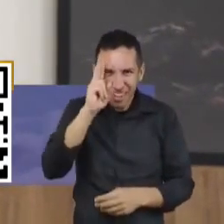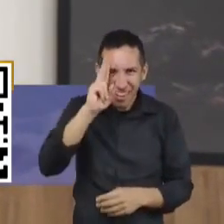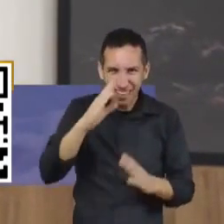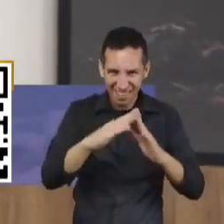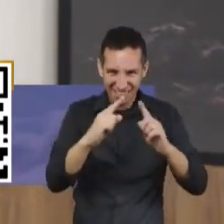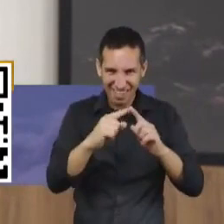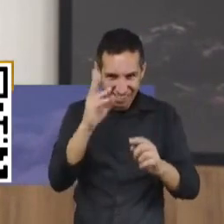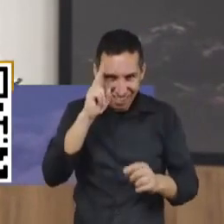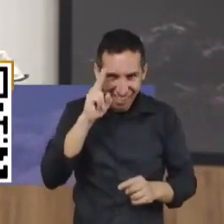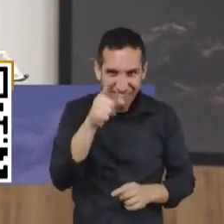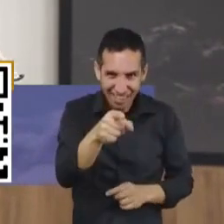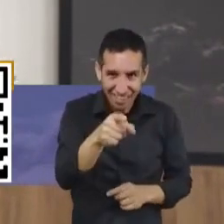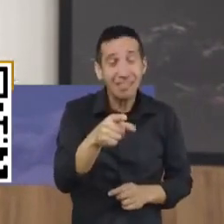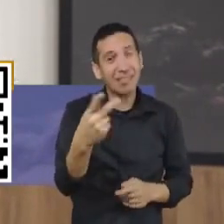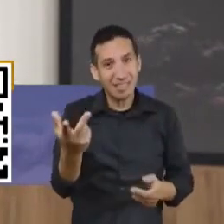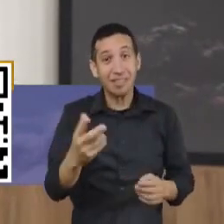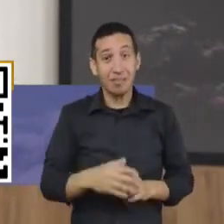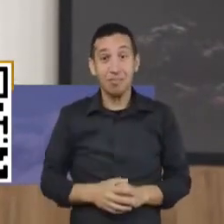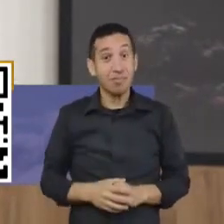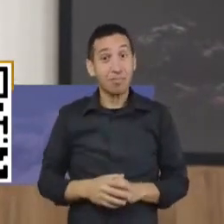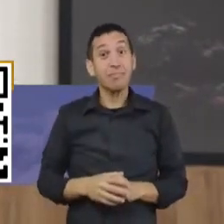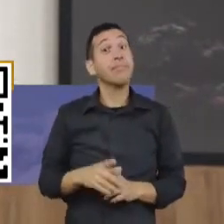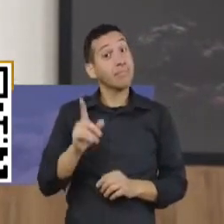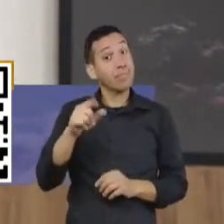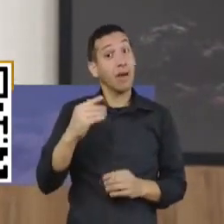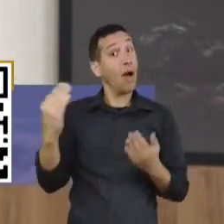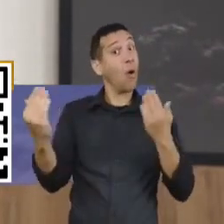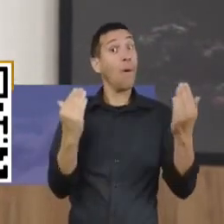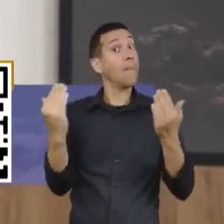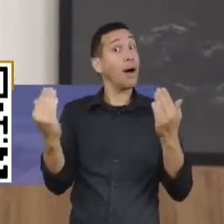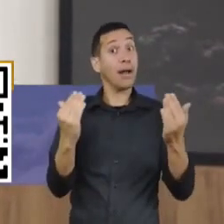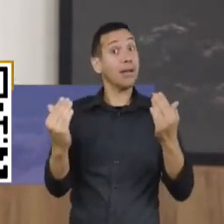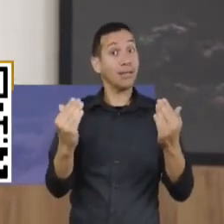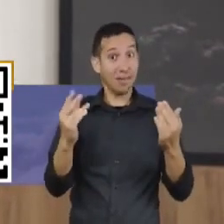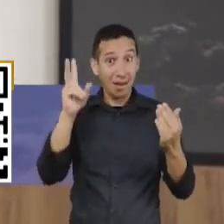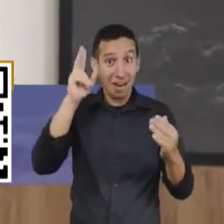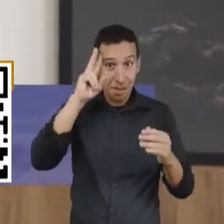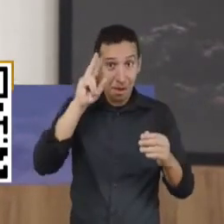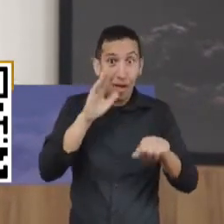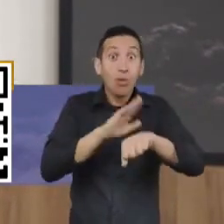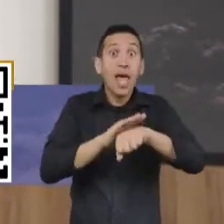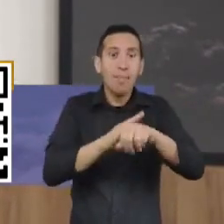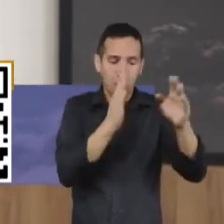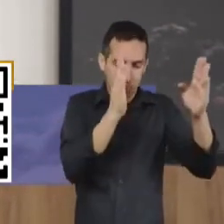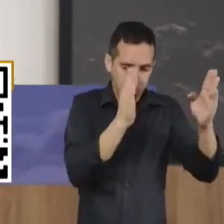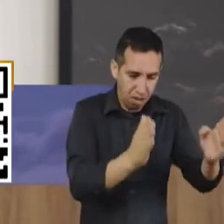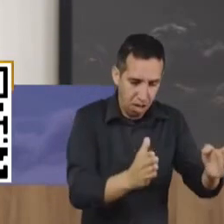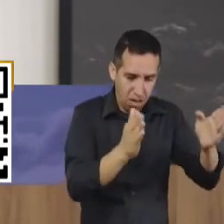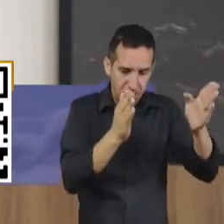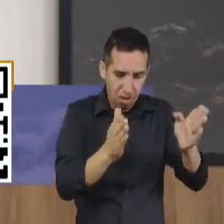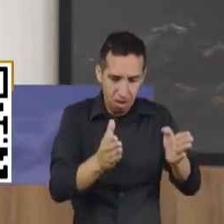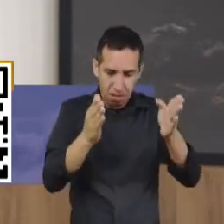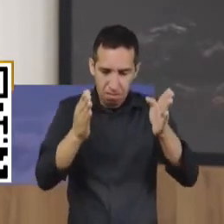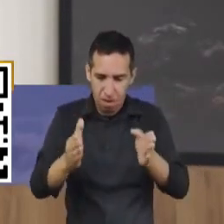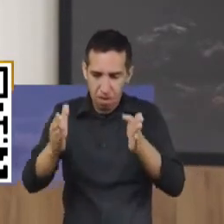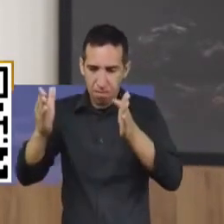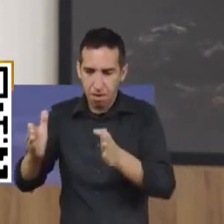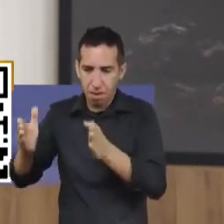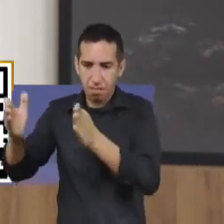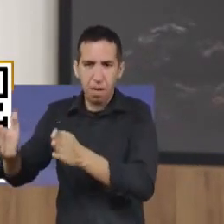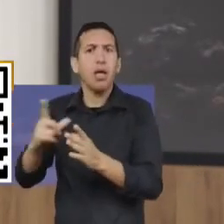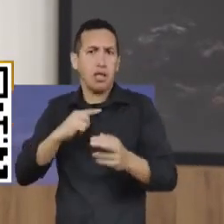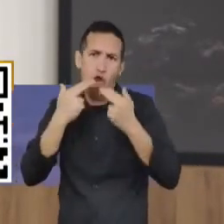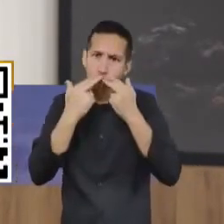Filadélfia e laodiceia é base é basicamente ali a mesma linha de pensamento com alguns elementos novos com algumas